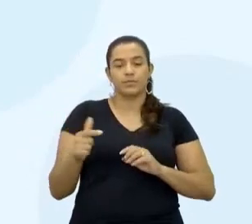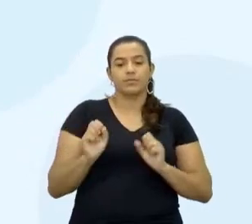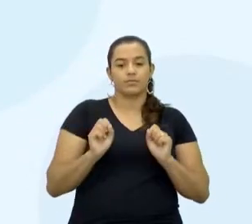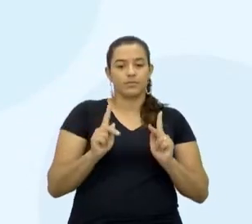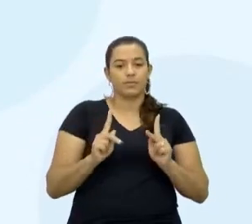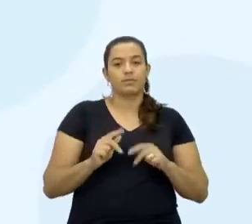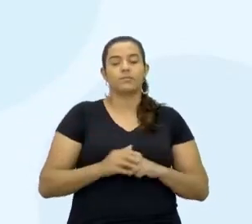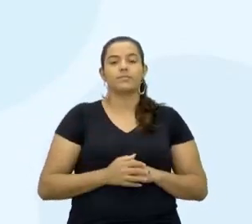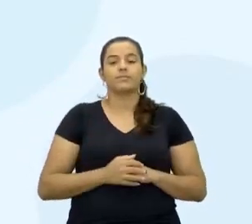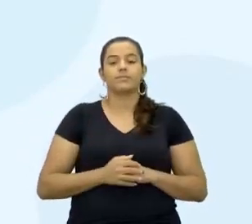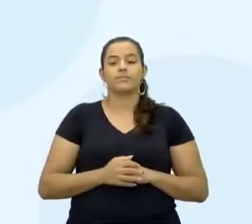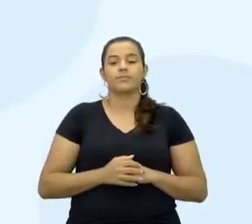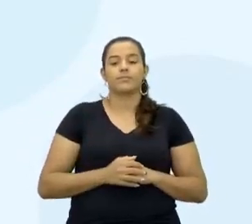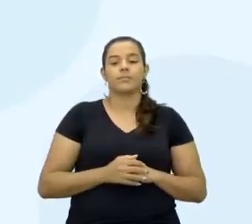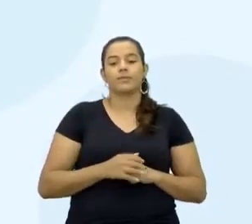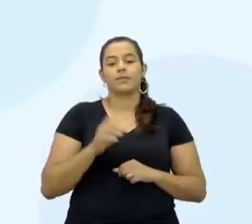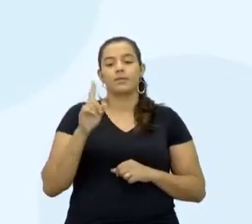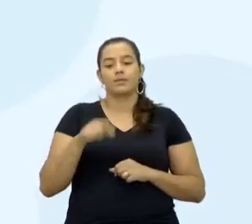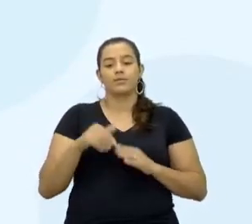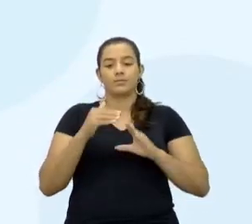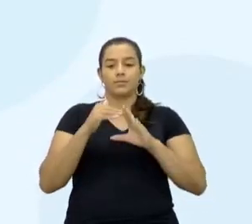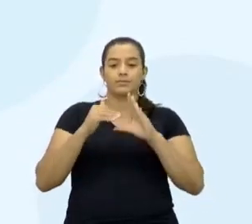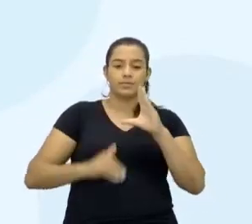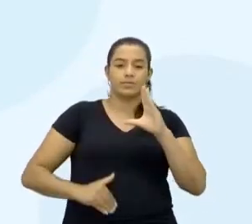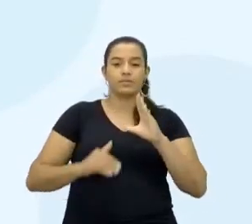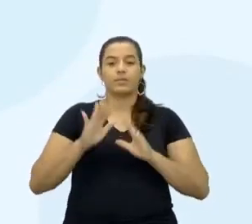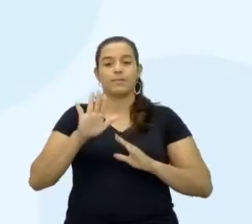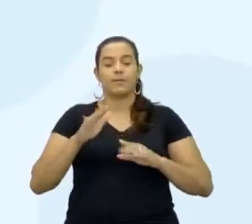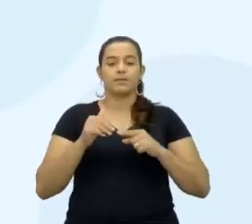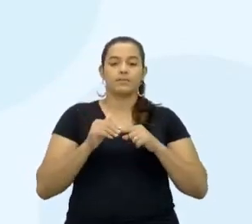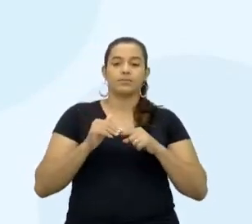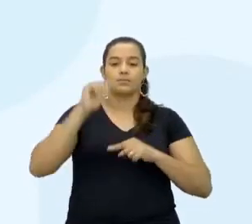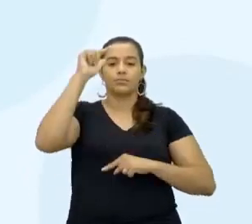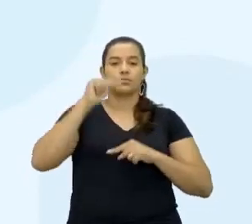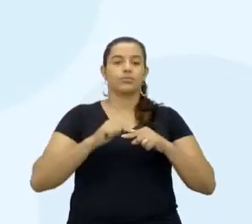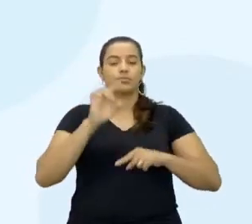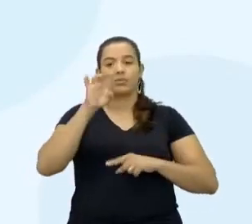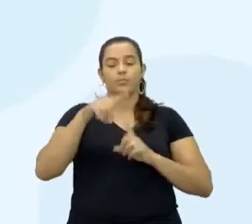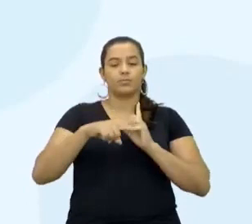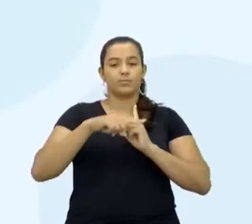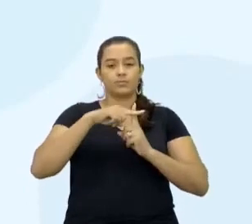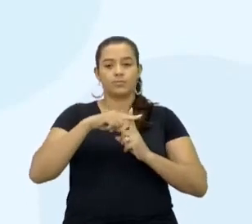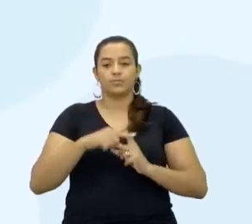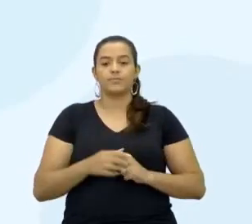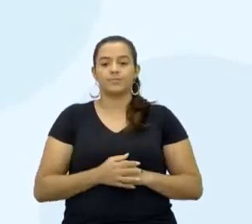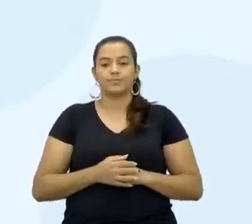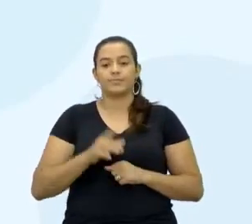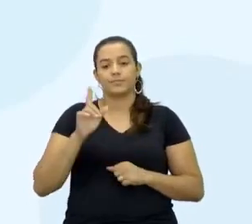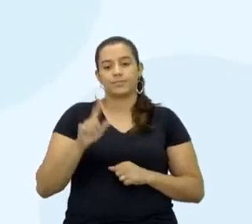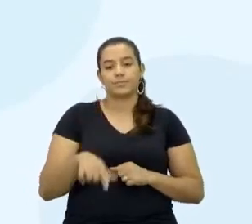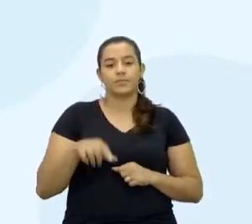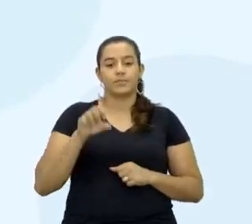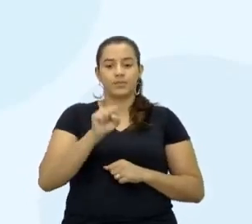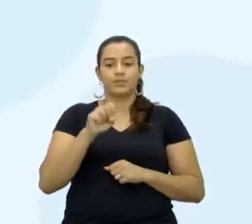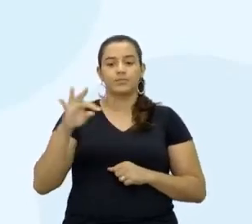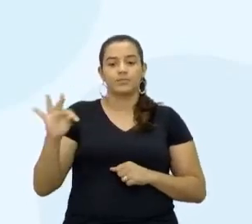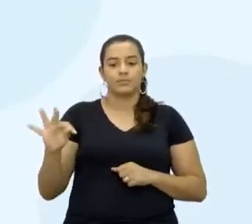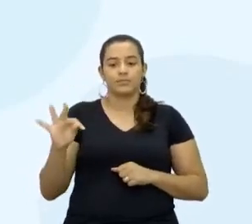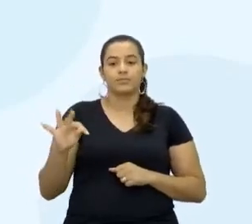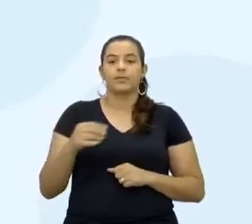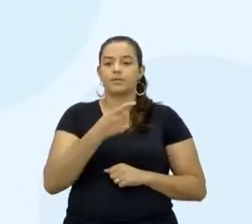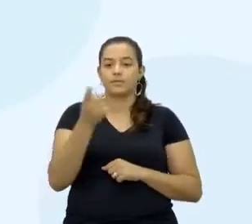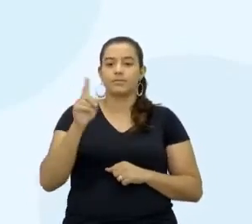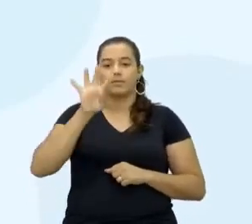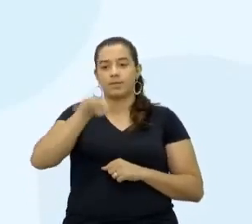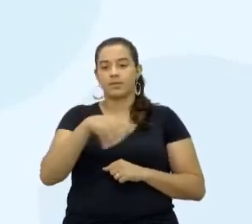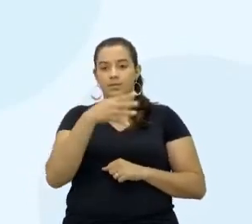bom? Espaço poderia descer, mas nesse caso a gente está contando também só positivo. E este é o gráfico S por T. Então você vai lá na